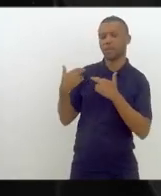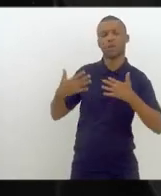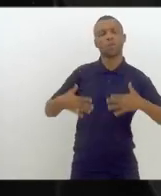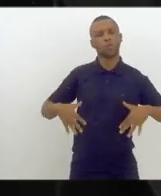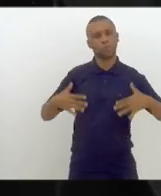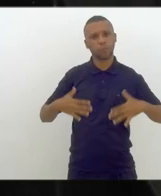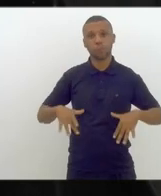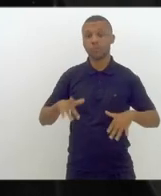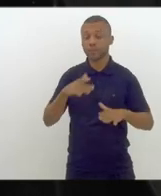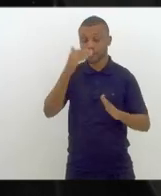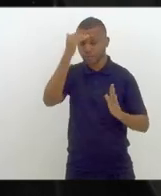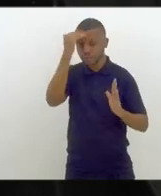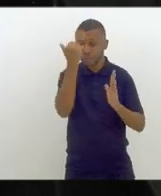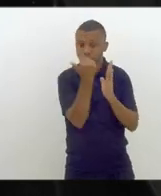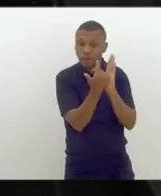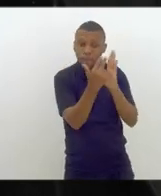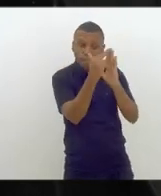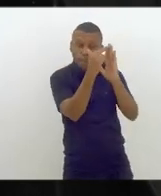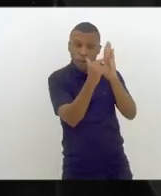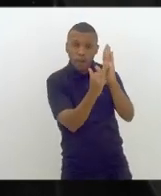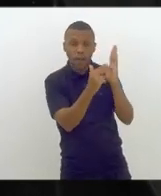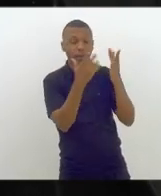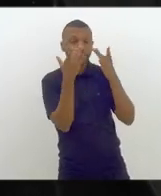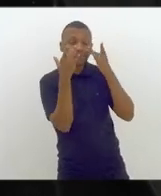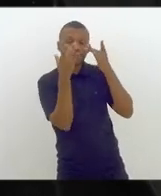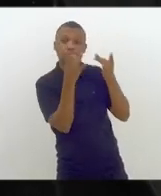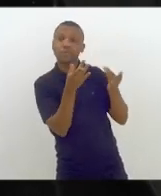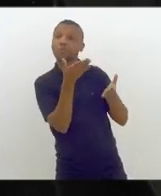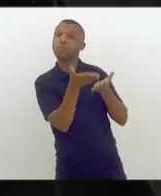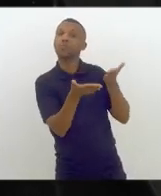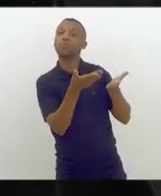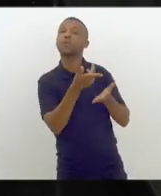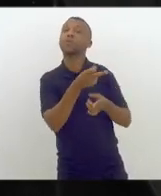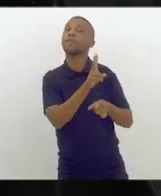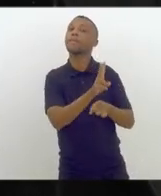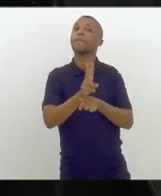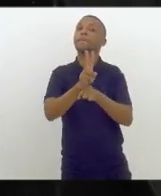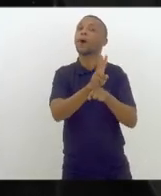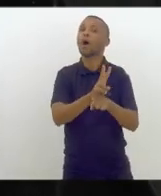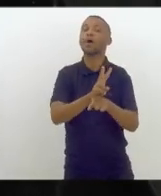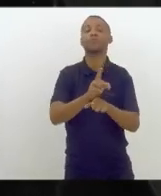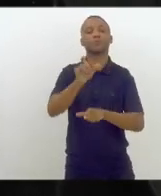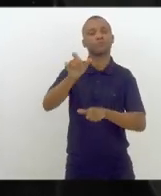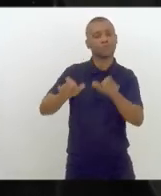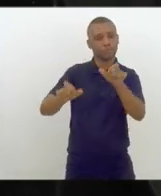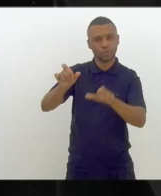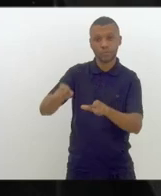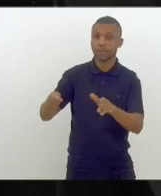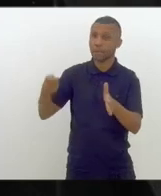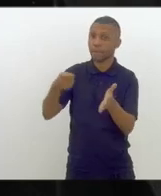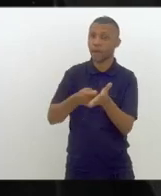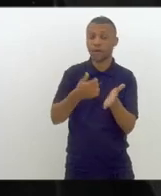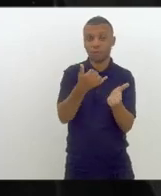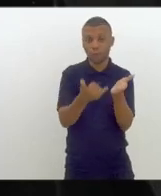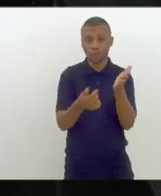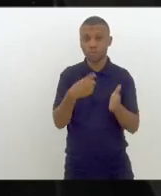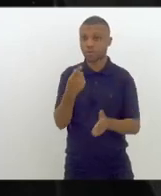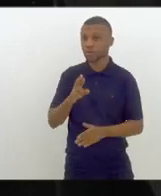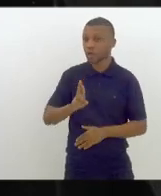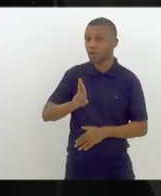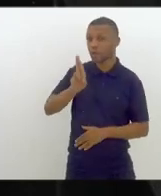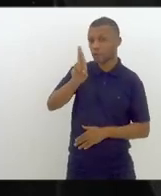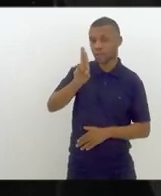sendo muito criterioso e muito ser um fiscalizador aí do pagador de impostos. A gente representa eles aqui na